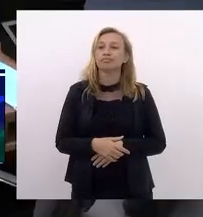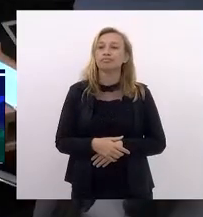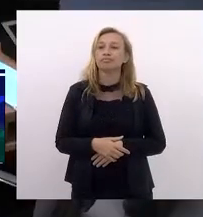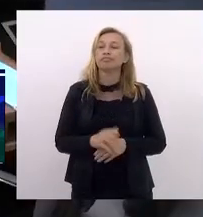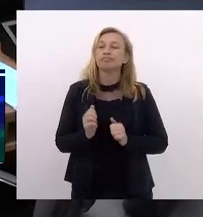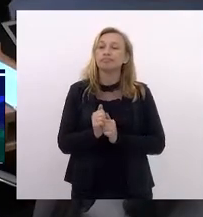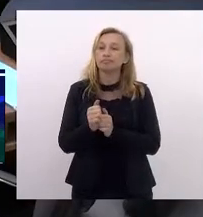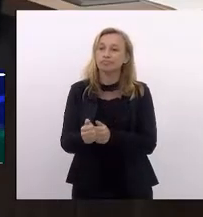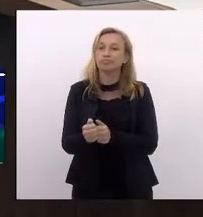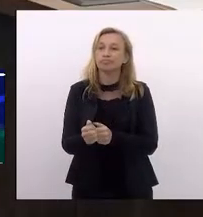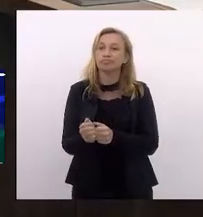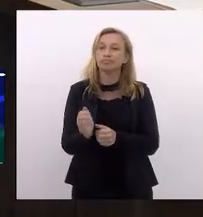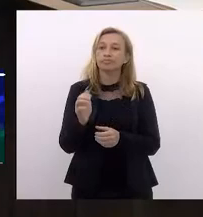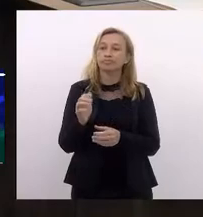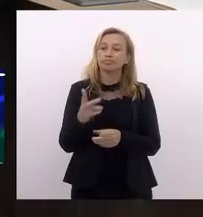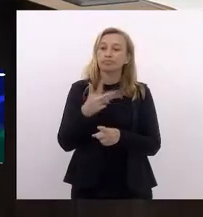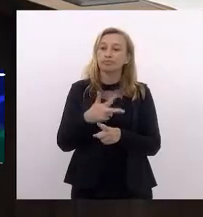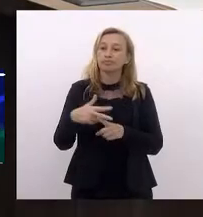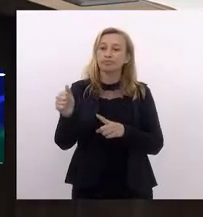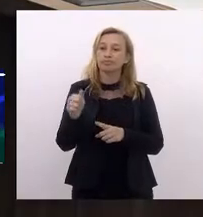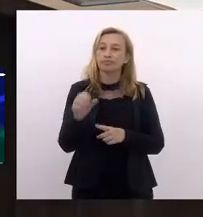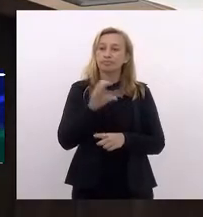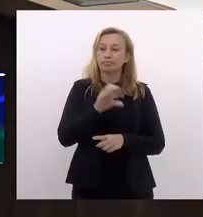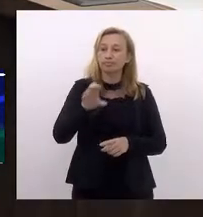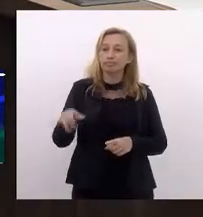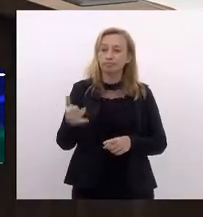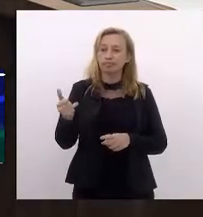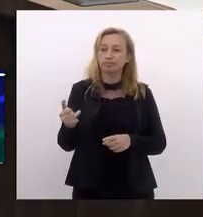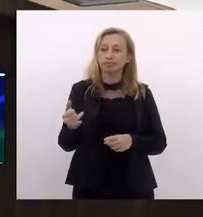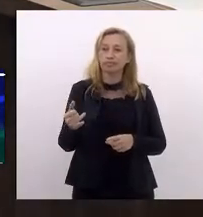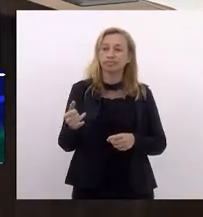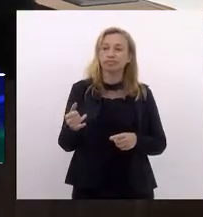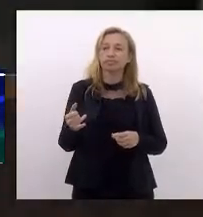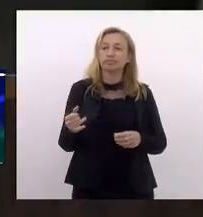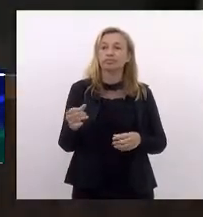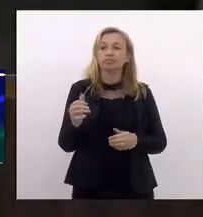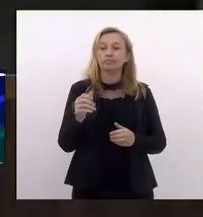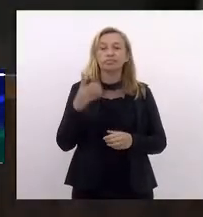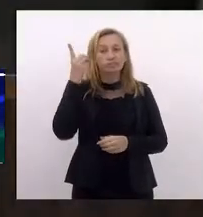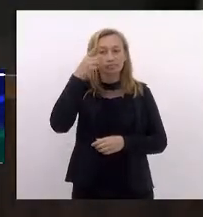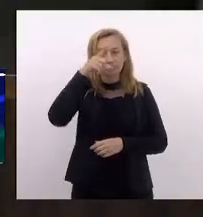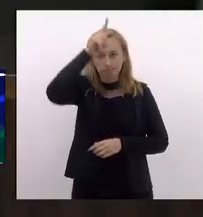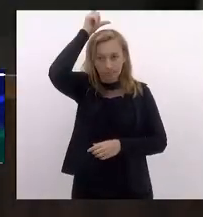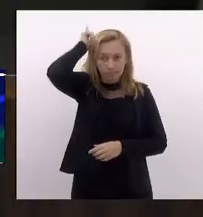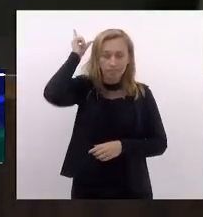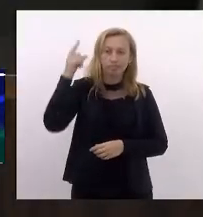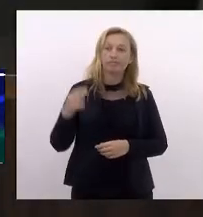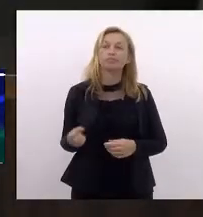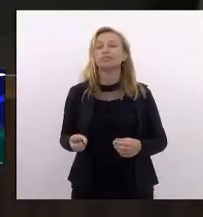eu acompanho o voto vencedor na ccj o voto divergente Deputado Luiz Paulo II